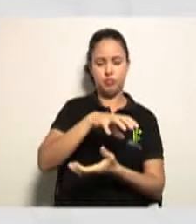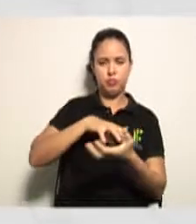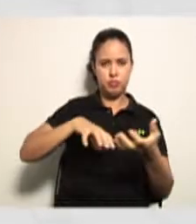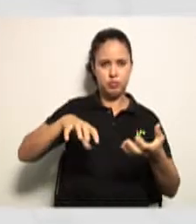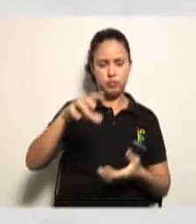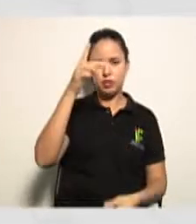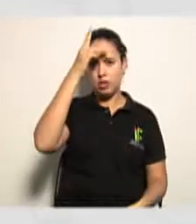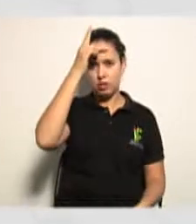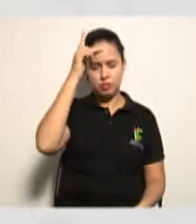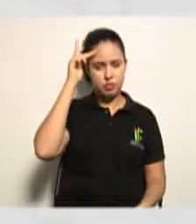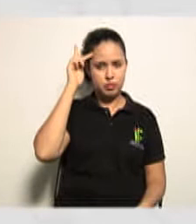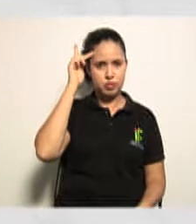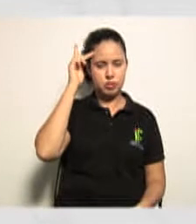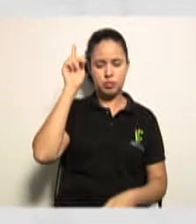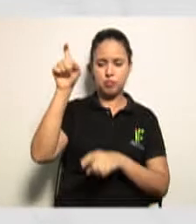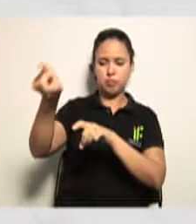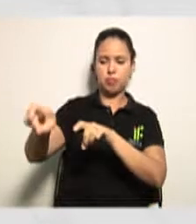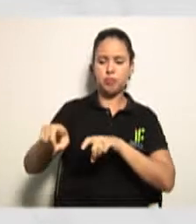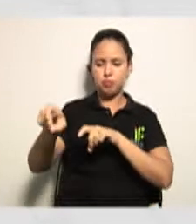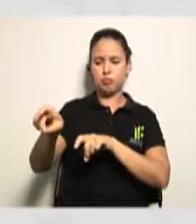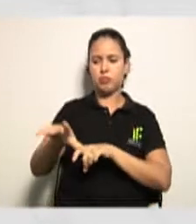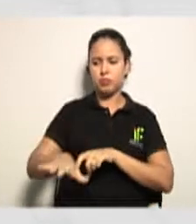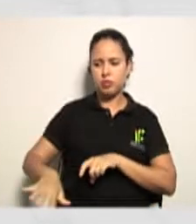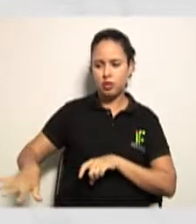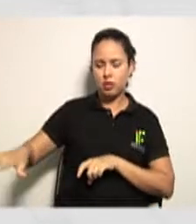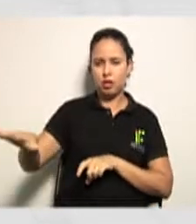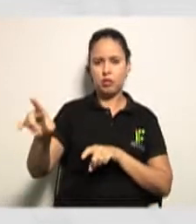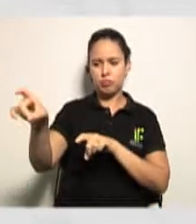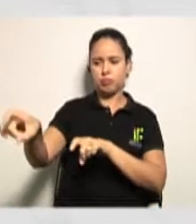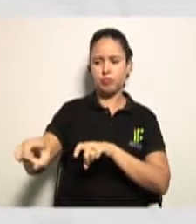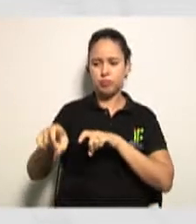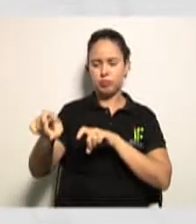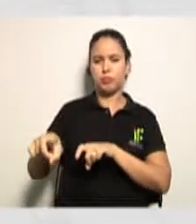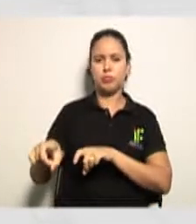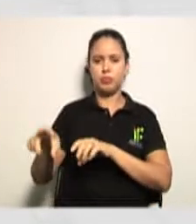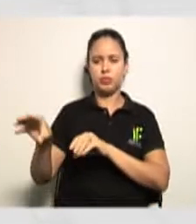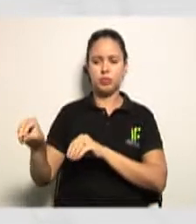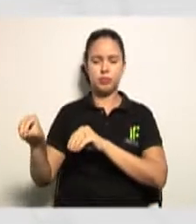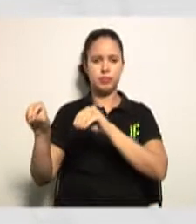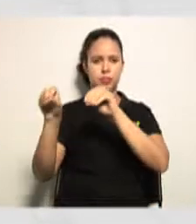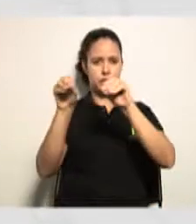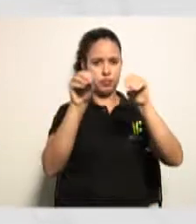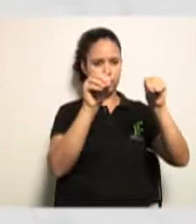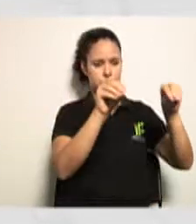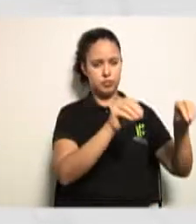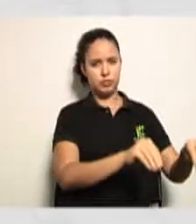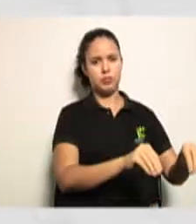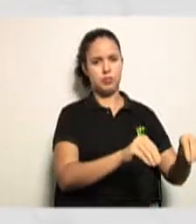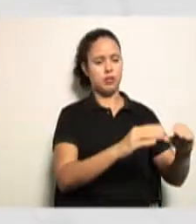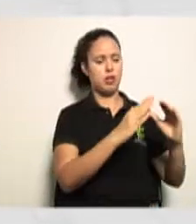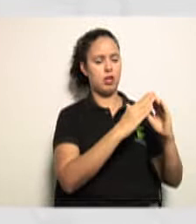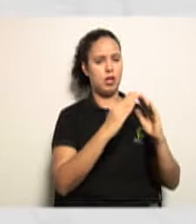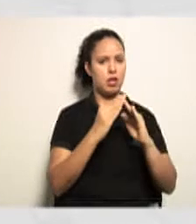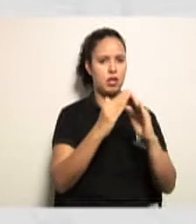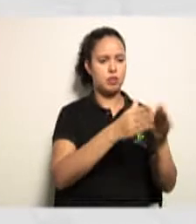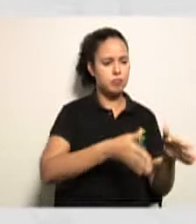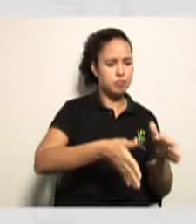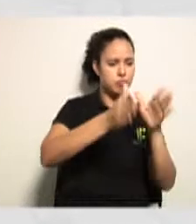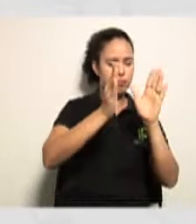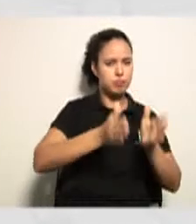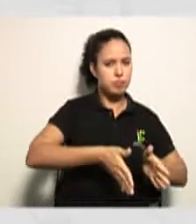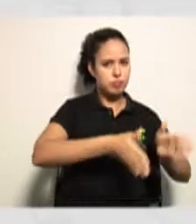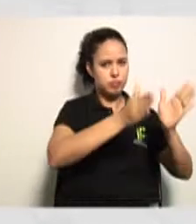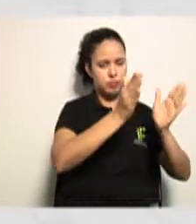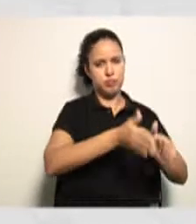a saída das pessoas do campo rumo às cidades. Então, houve essa saída das pessoas